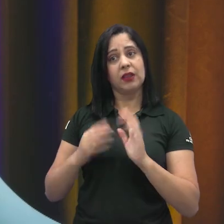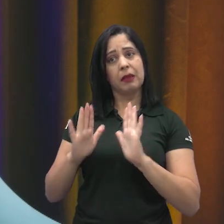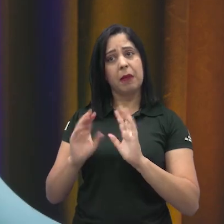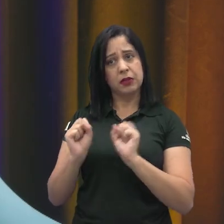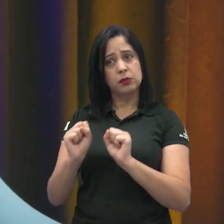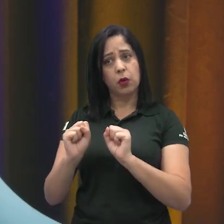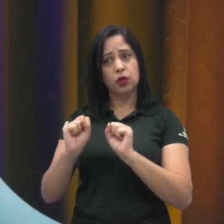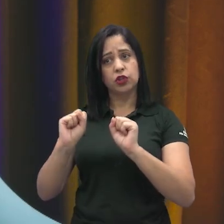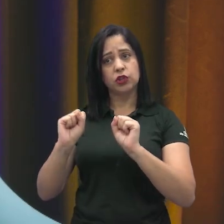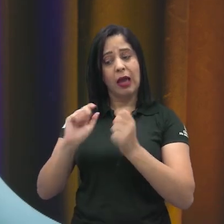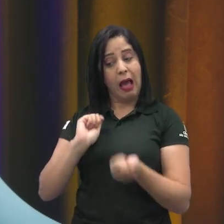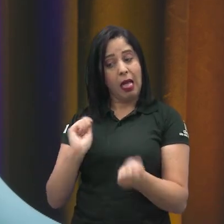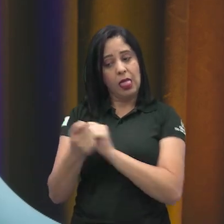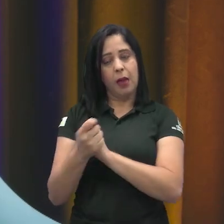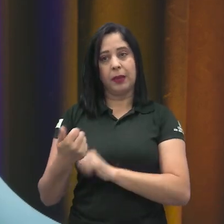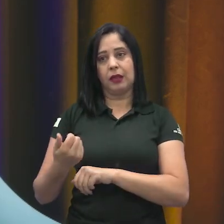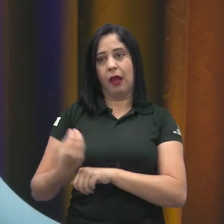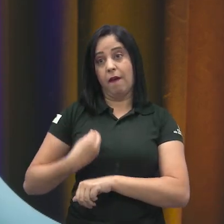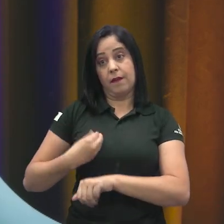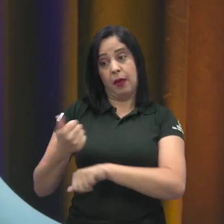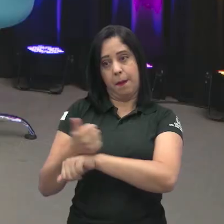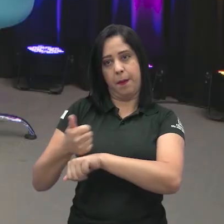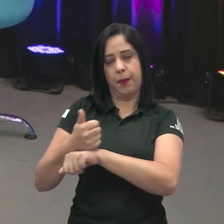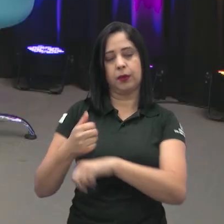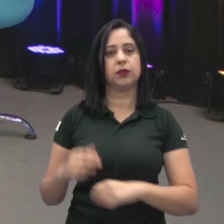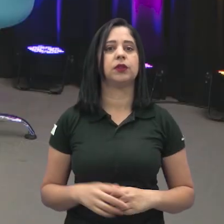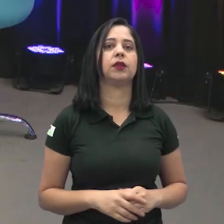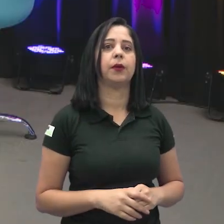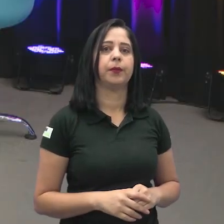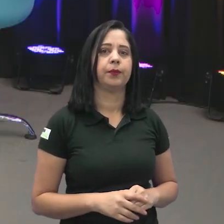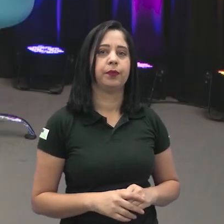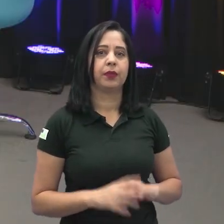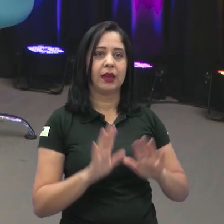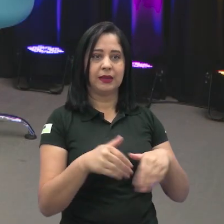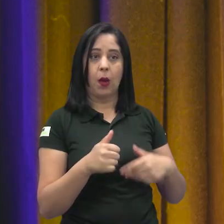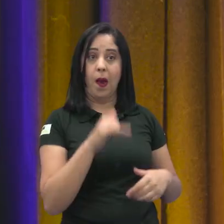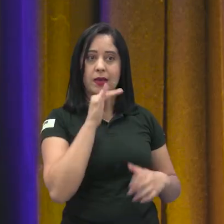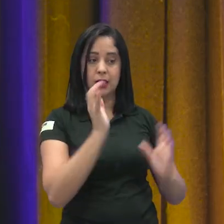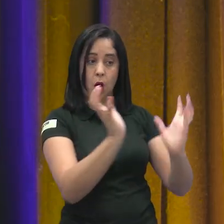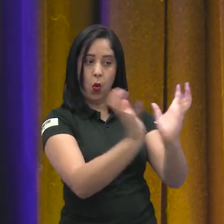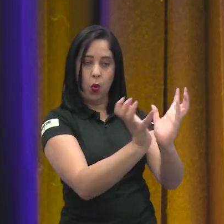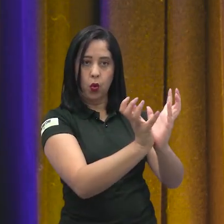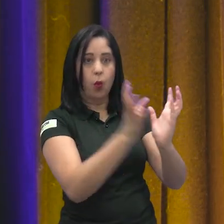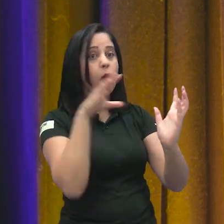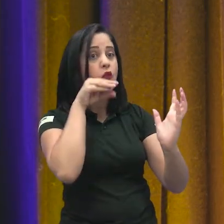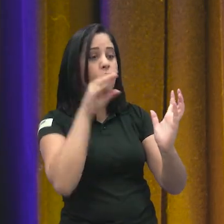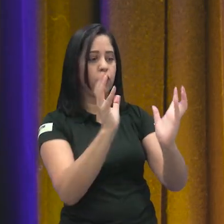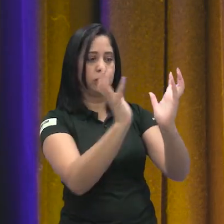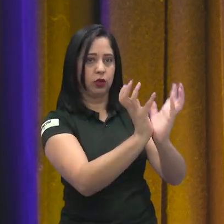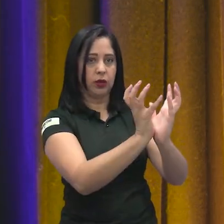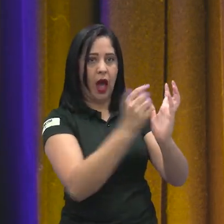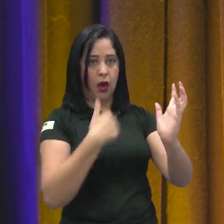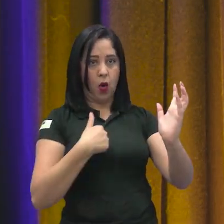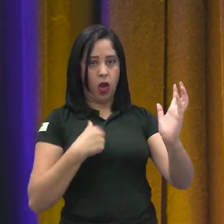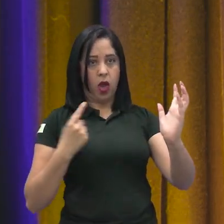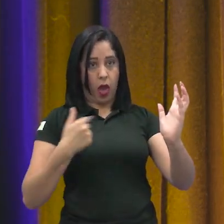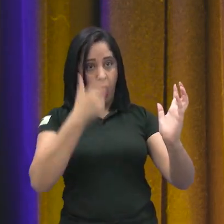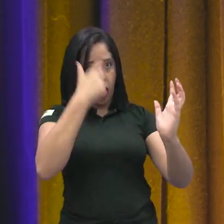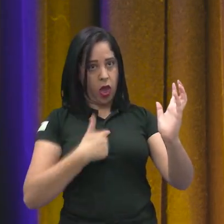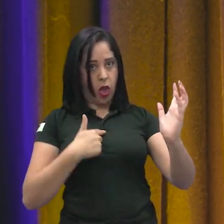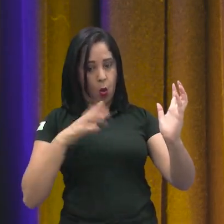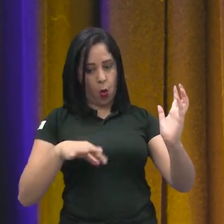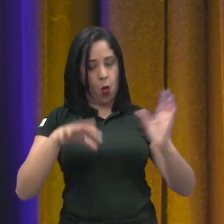lado profissional, né? Como que você passa isso para a sua equipe? Estar muito perto da equipe e ter um processo de comunicação muito